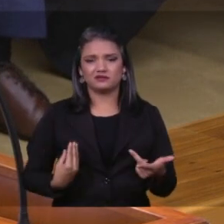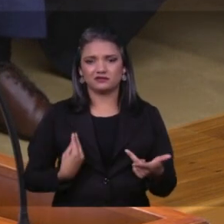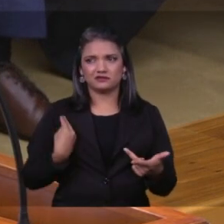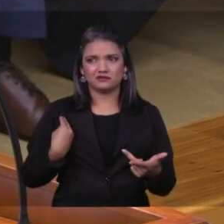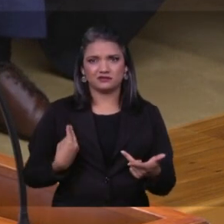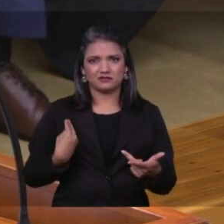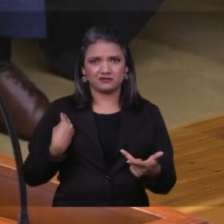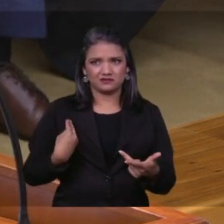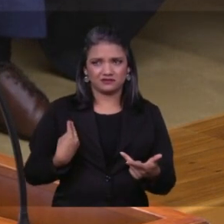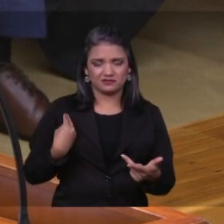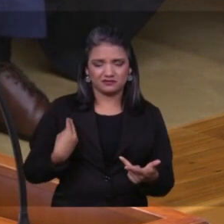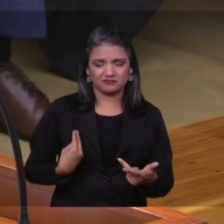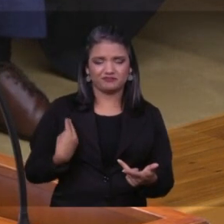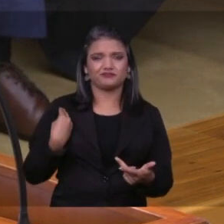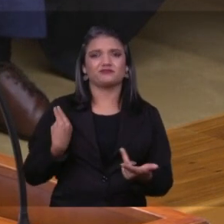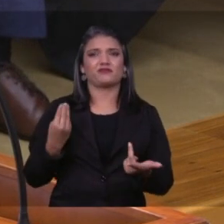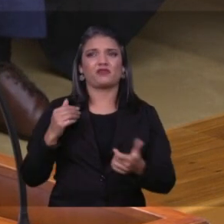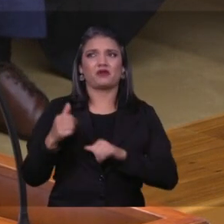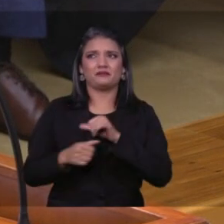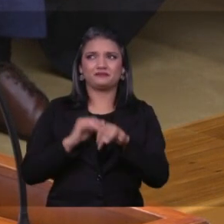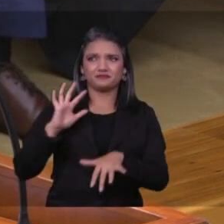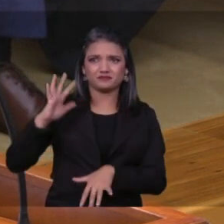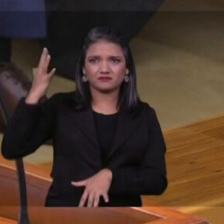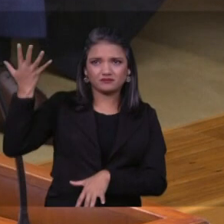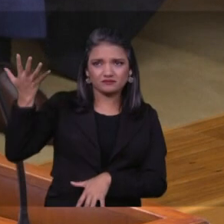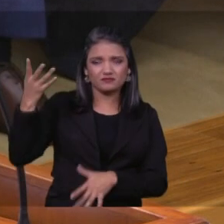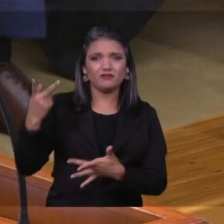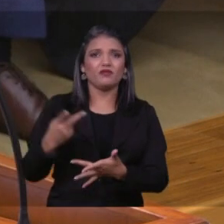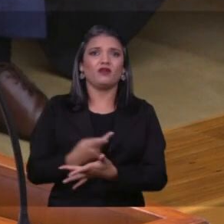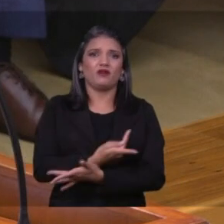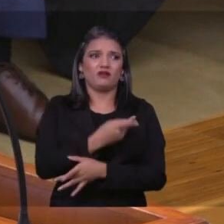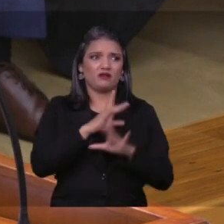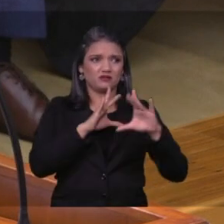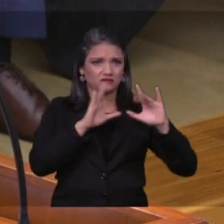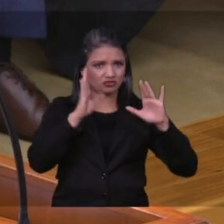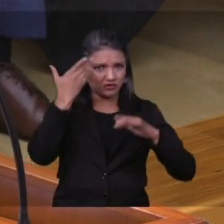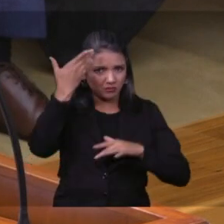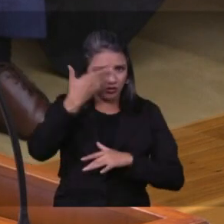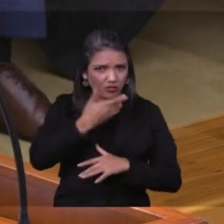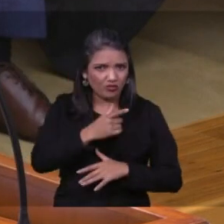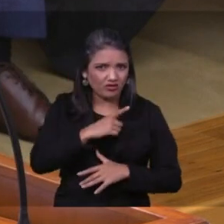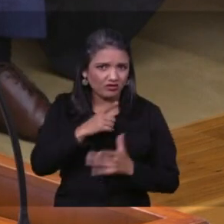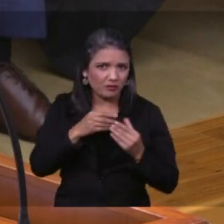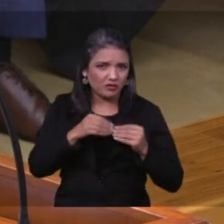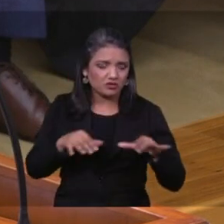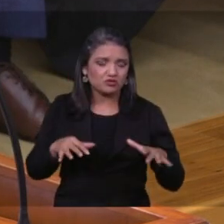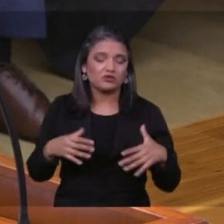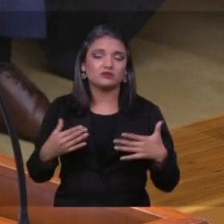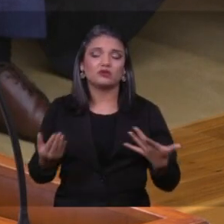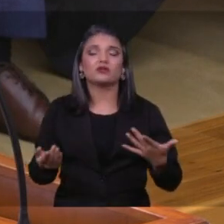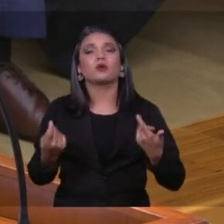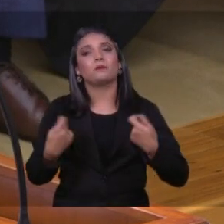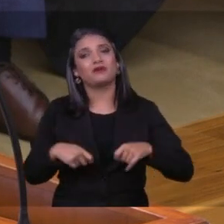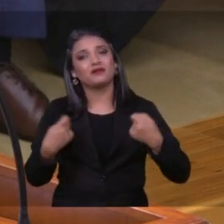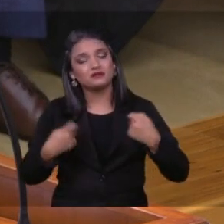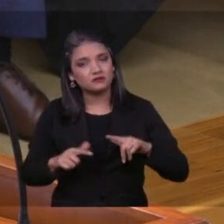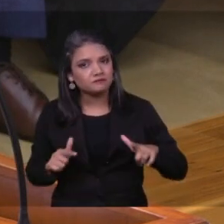confirmadas pela ciência, e cujos efeitos já estão sendo sentidos. Supremo julga processos que tratam de medidas de combate ao desmatamento na floresta amazônica.